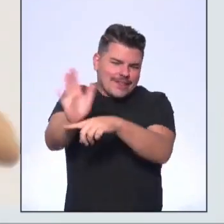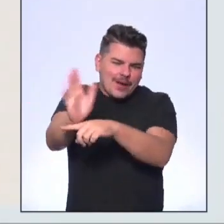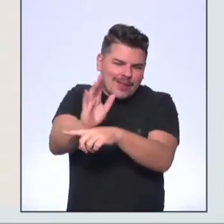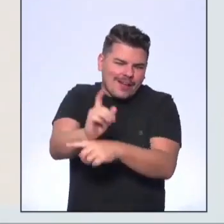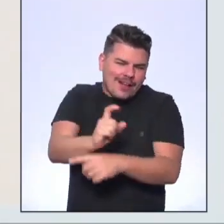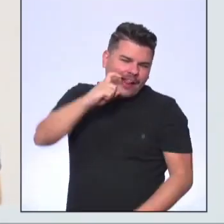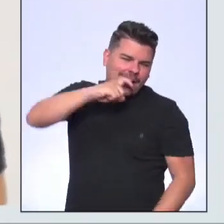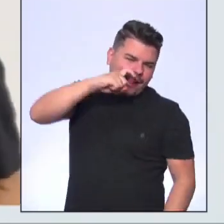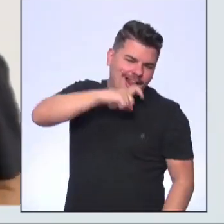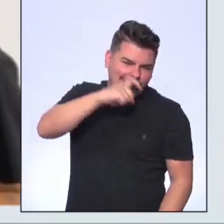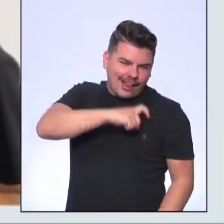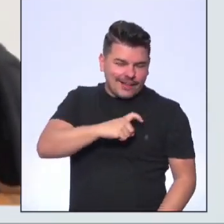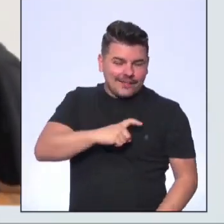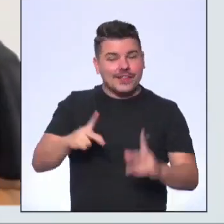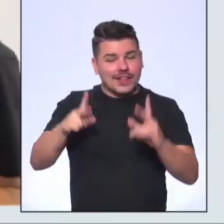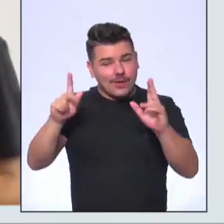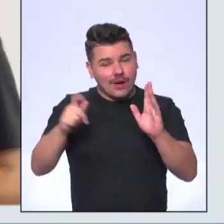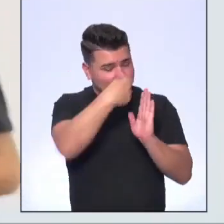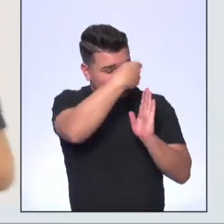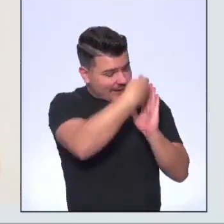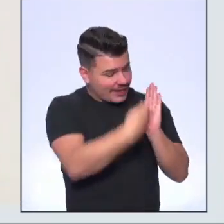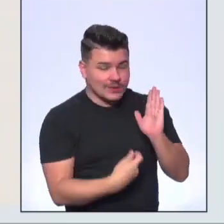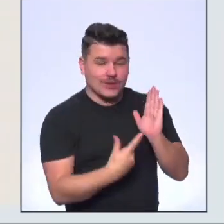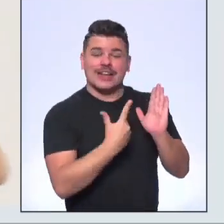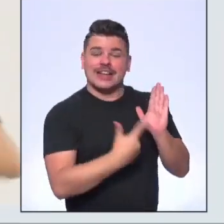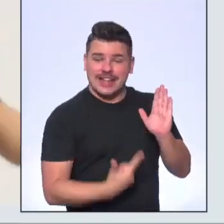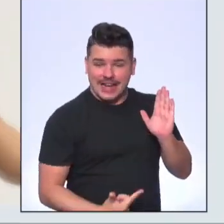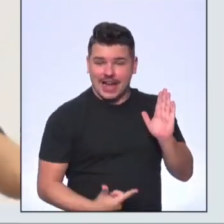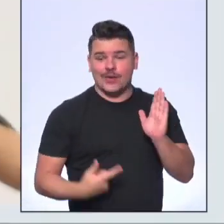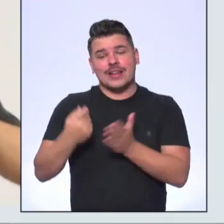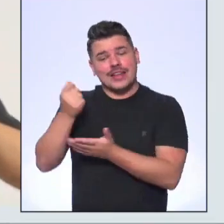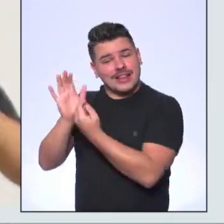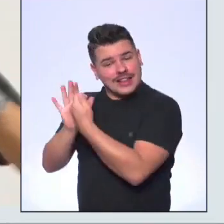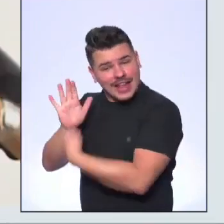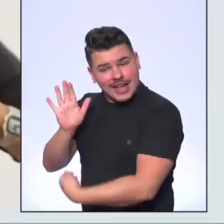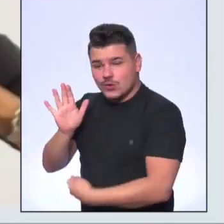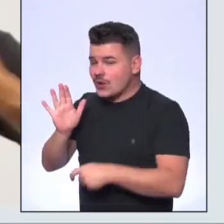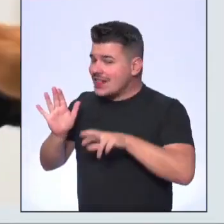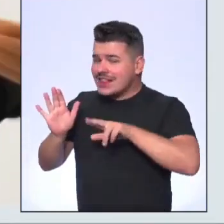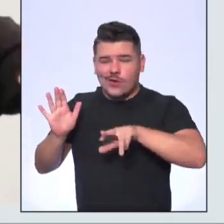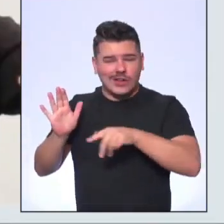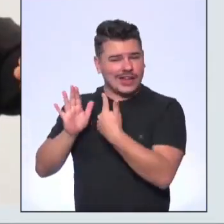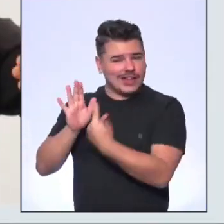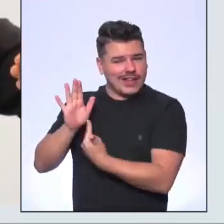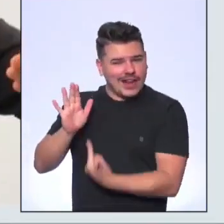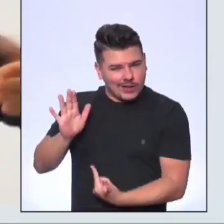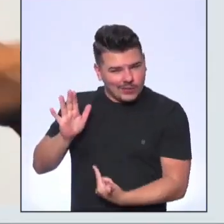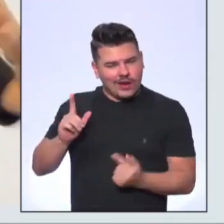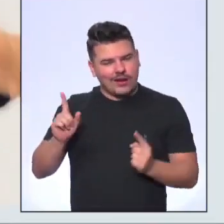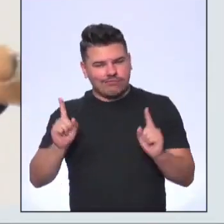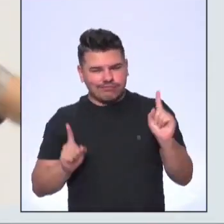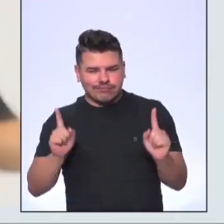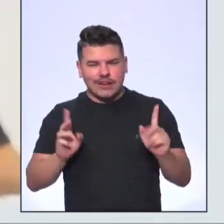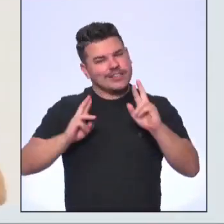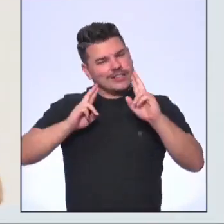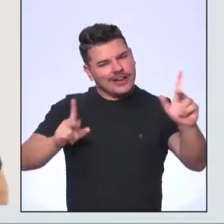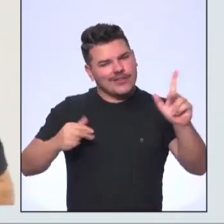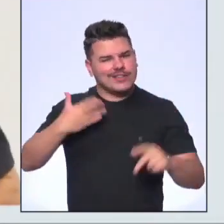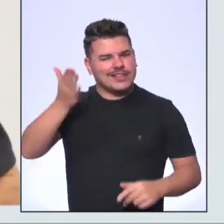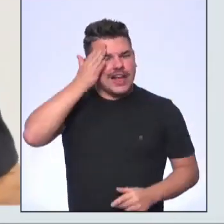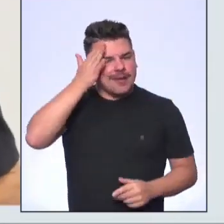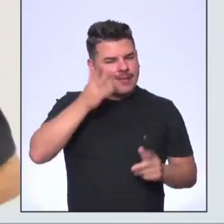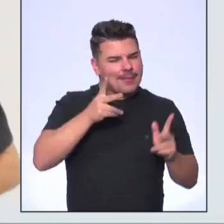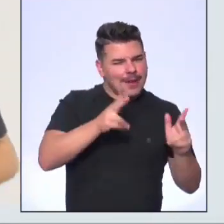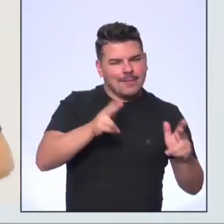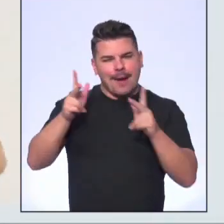quando você se depara com um texto literário e um texto não literário. A expectativa que você tem nessa leitura, você lê as coisas no